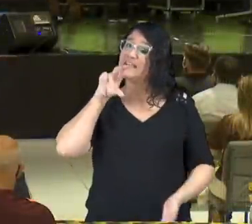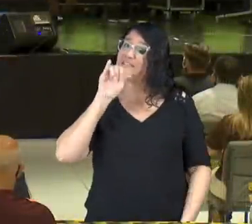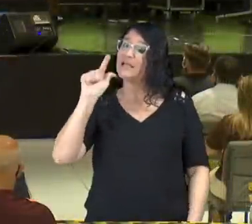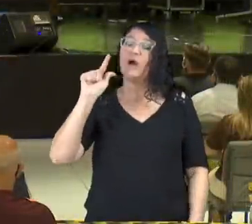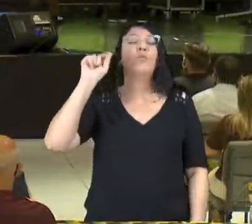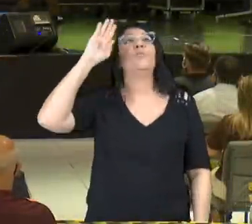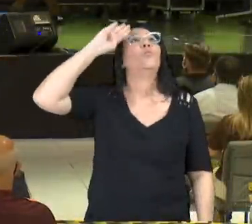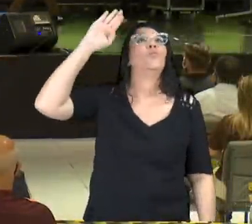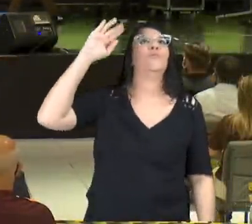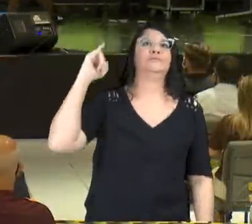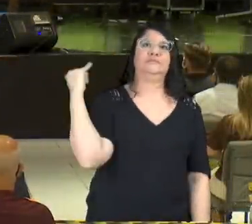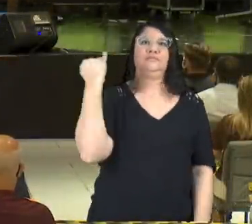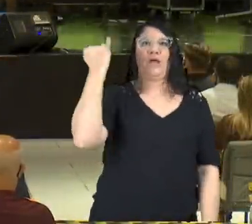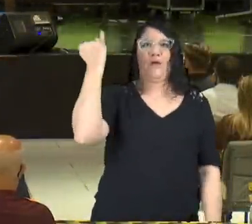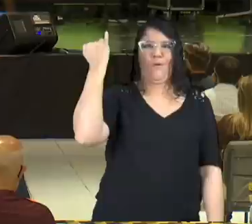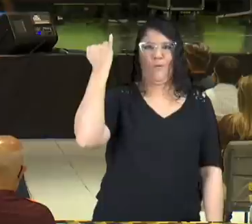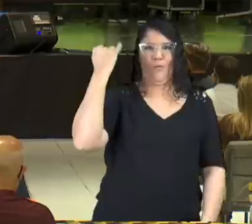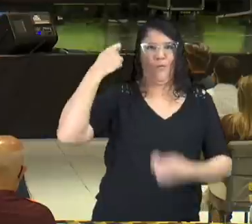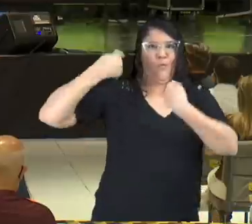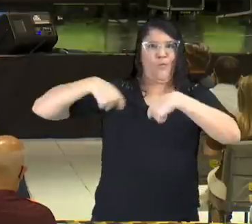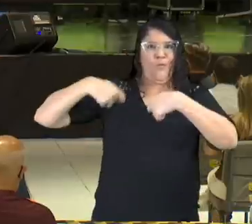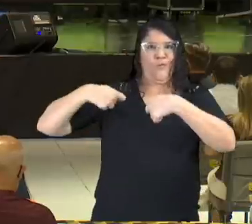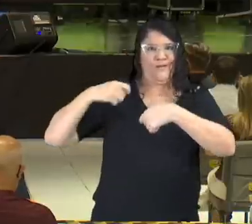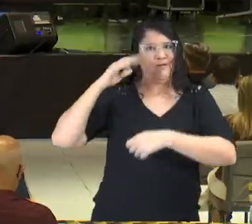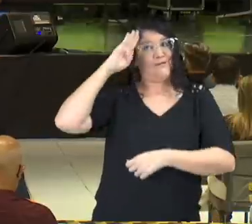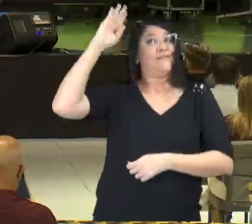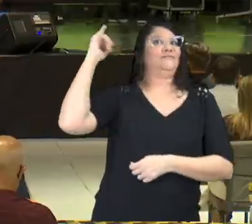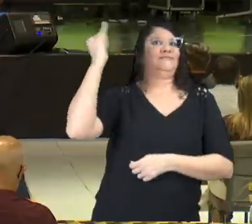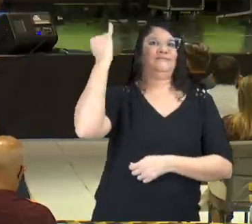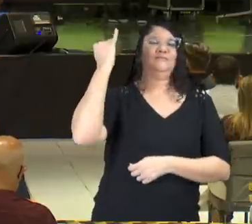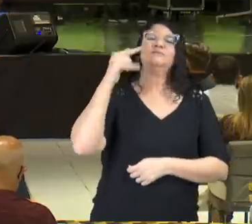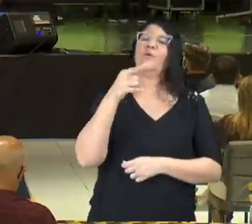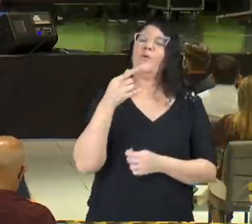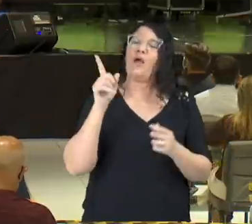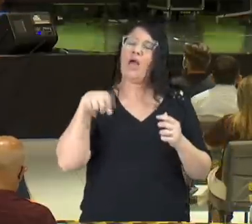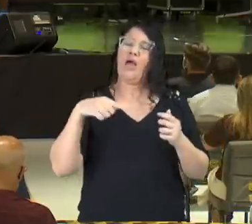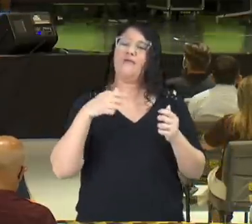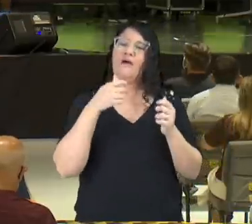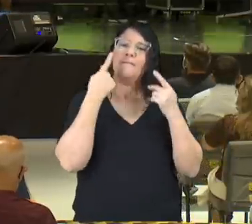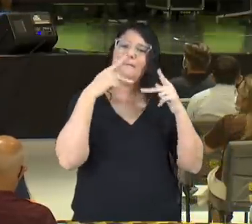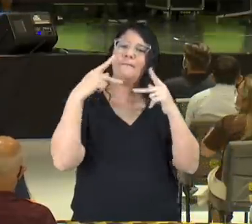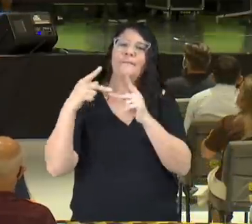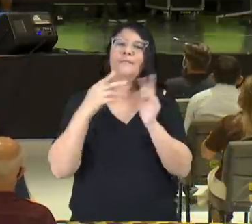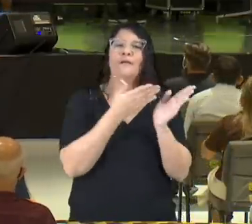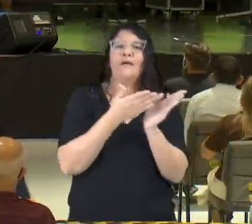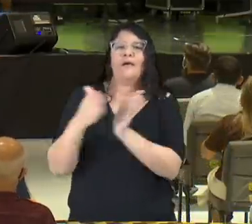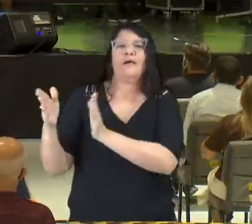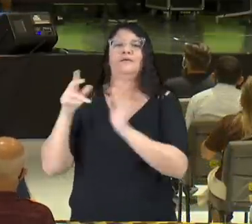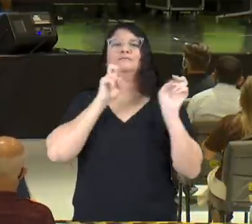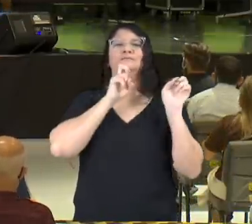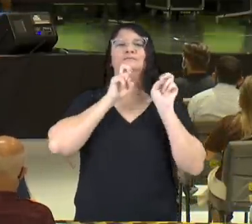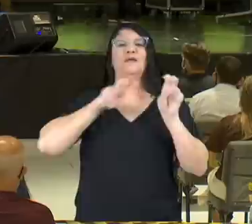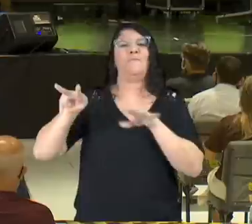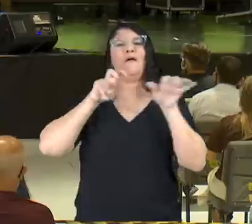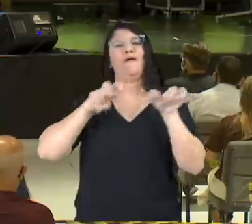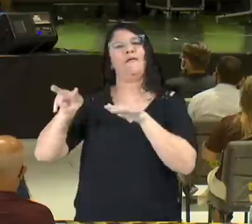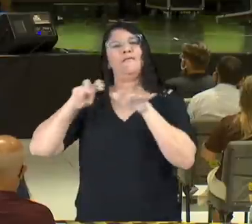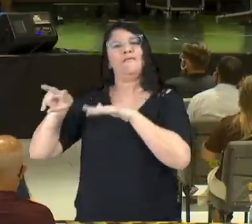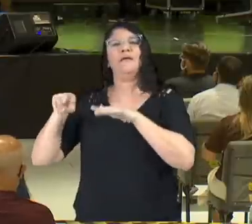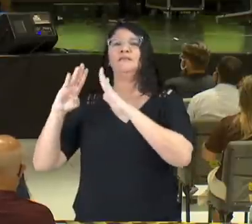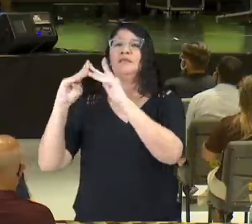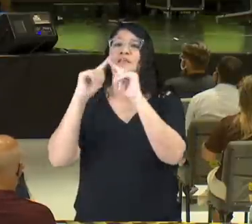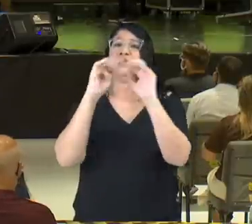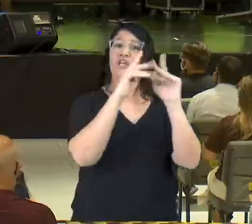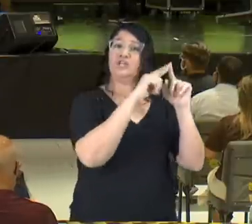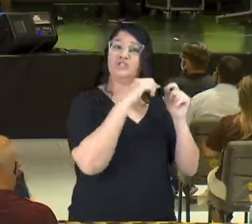nós tivermos isso sobre o que nós vamos falar nessas próximas semanas, em todas as celebrações da Cidade Viva, em todas as igrejas da